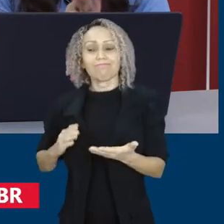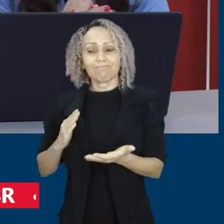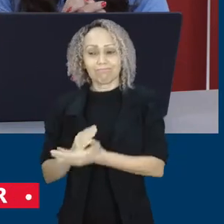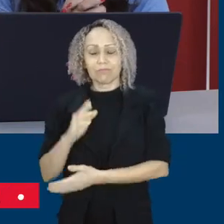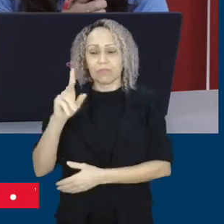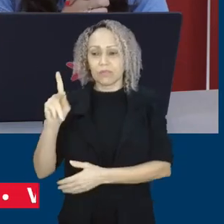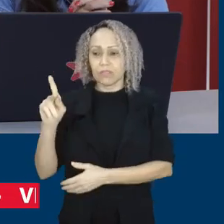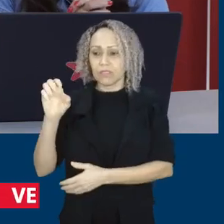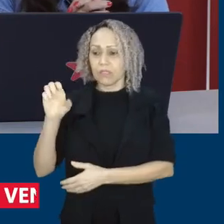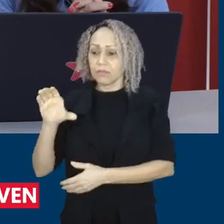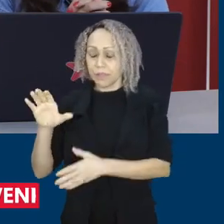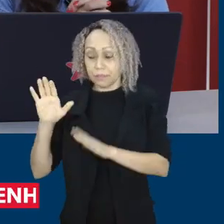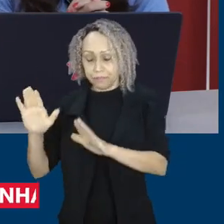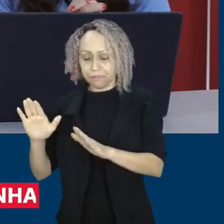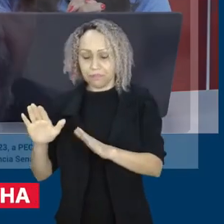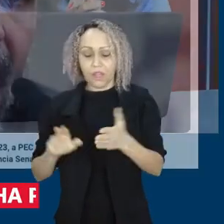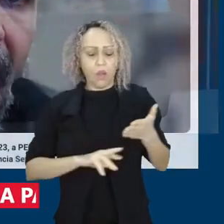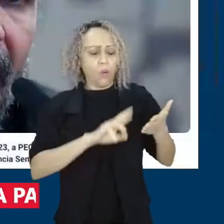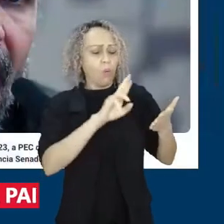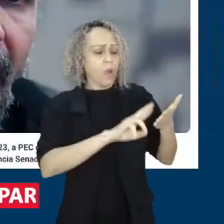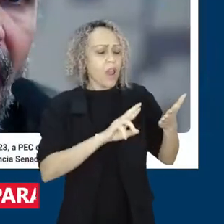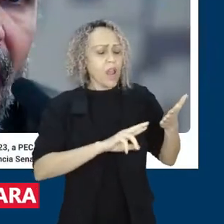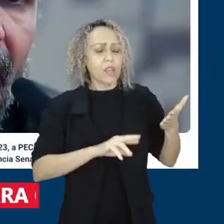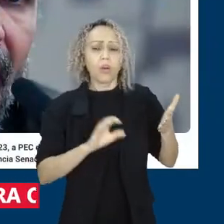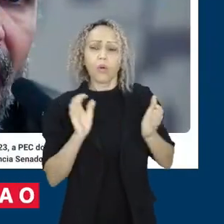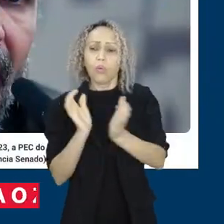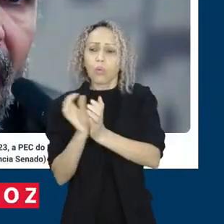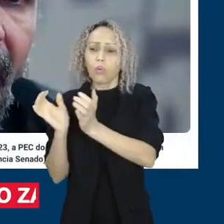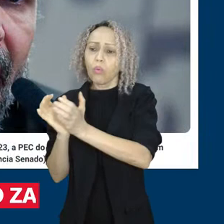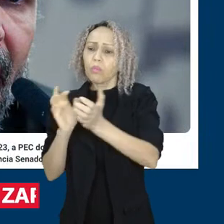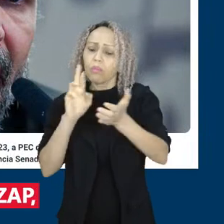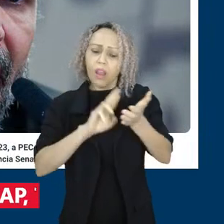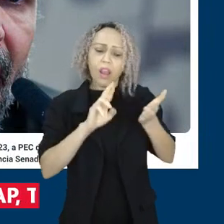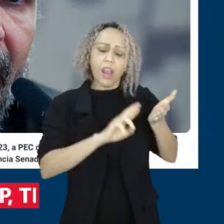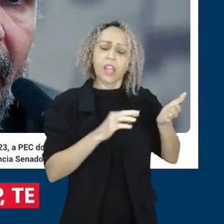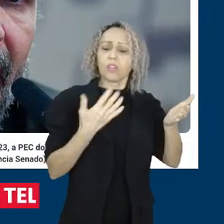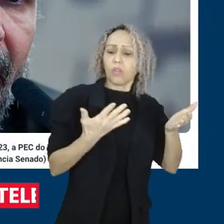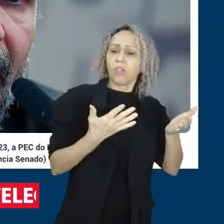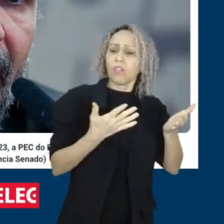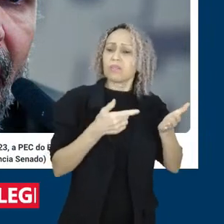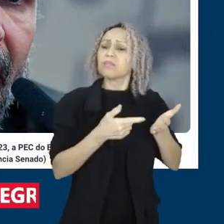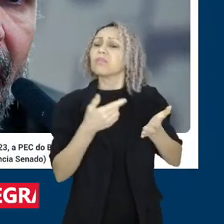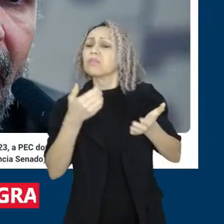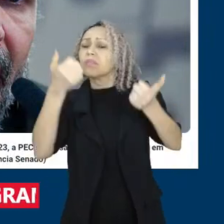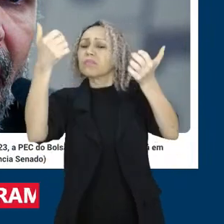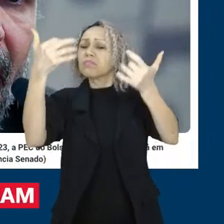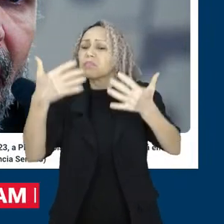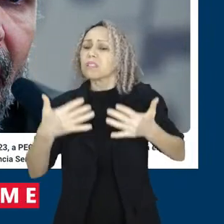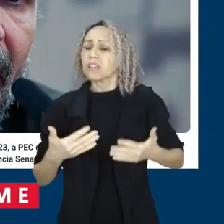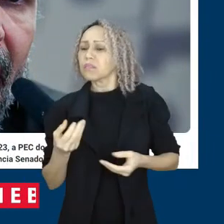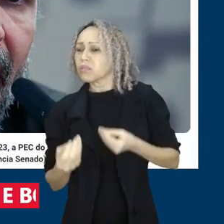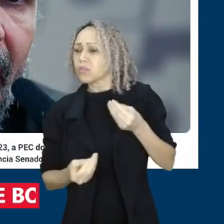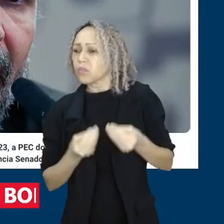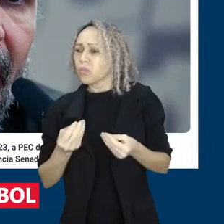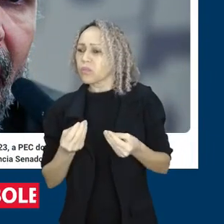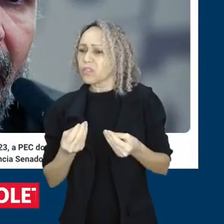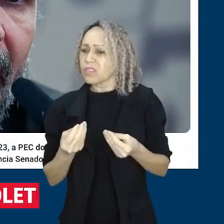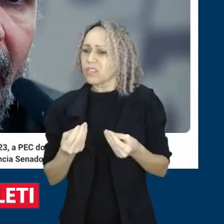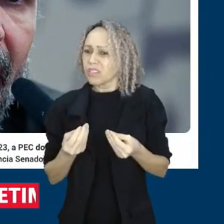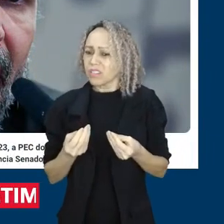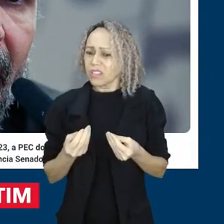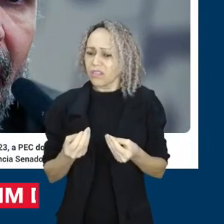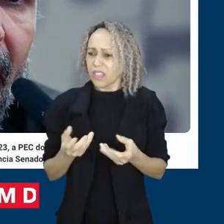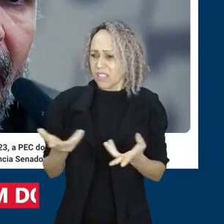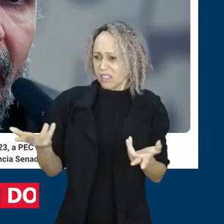divulgados aí pelos grupos técnicos eu queria que seu comentasse para gente como é que o senhor tá vendo essa situação de ter